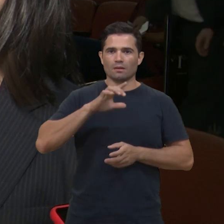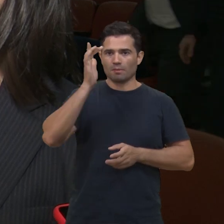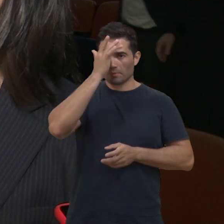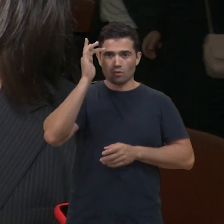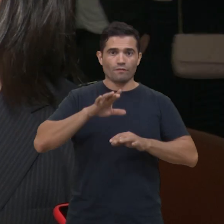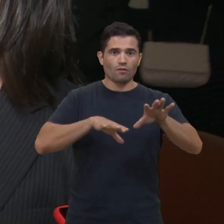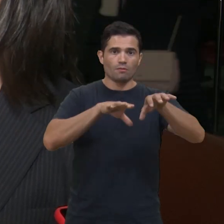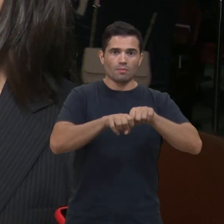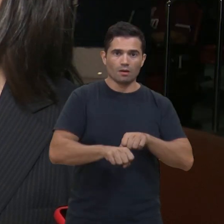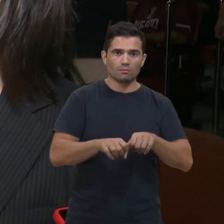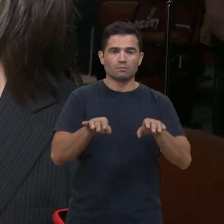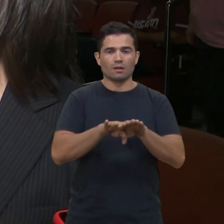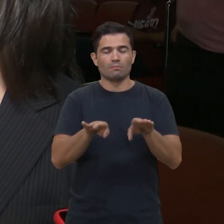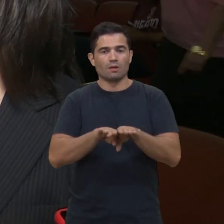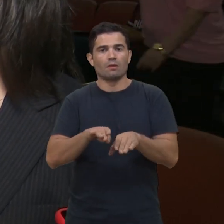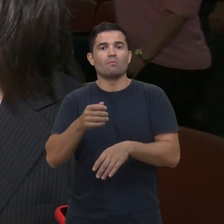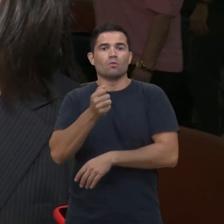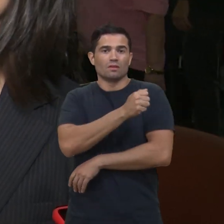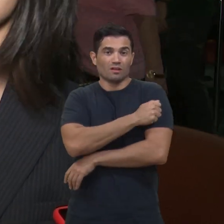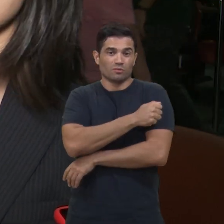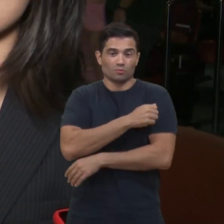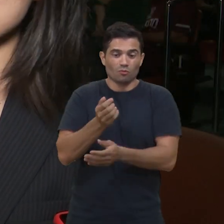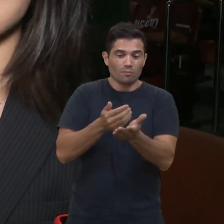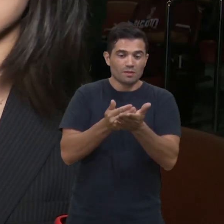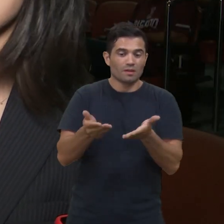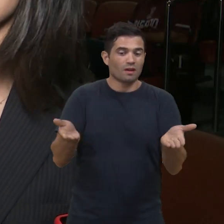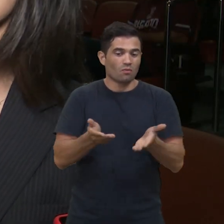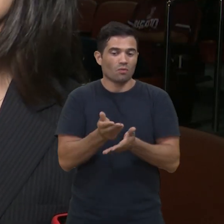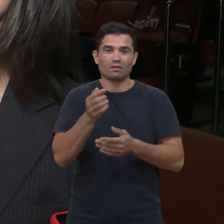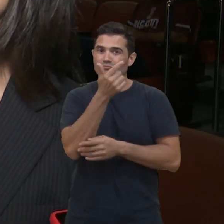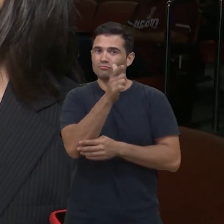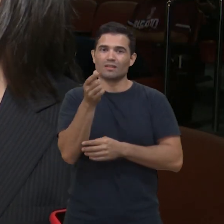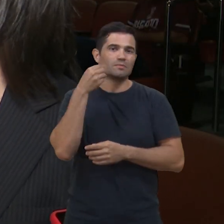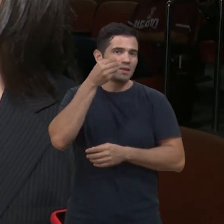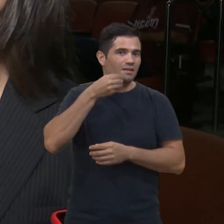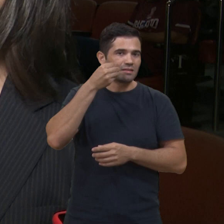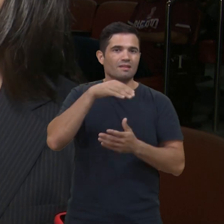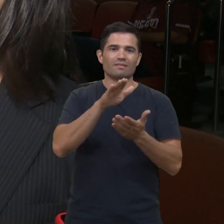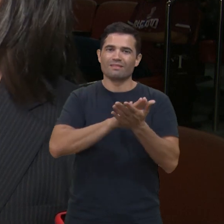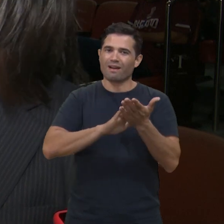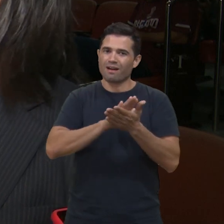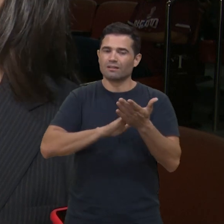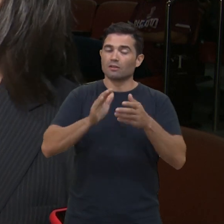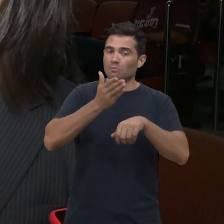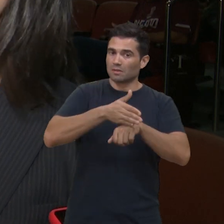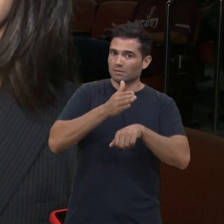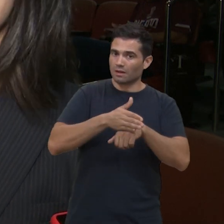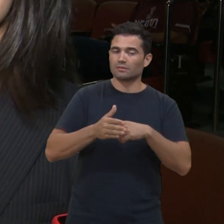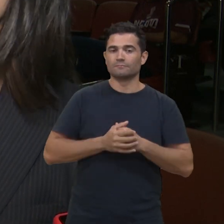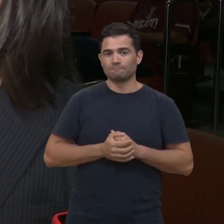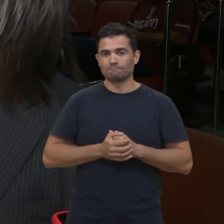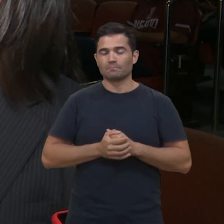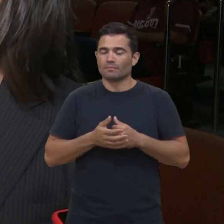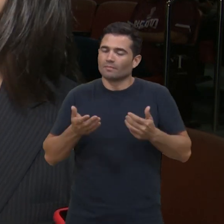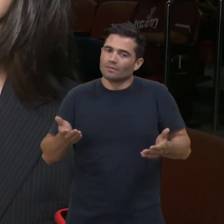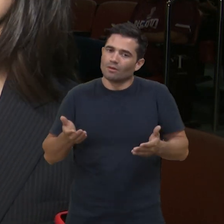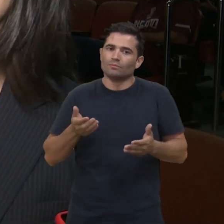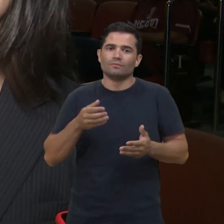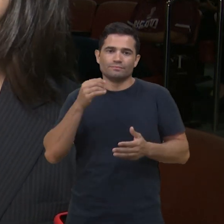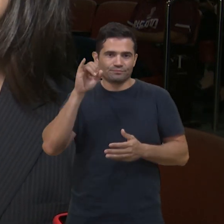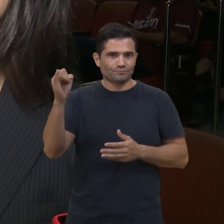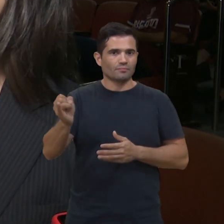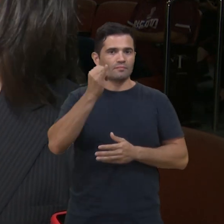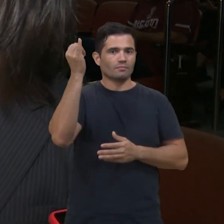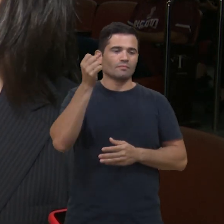Então, tanto para as pessoas que estão se formando, tanto para os calouros que ainda estão iniciando e não têm nenhuma experiência como estágio. Então,